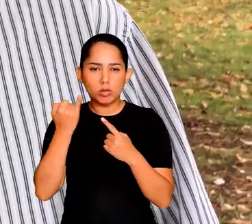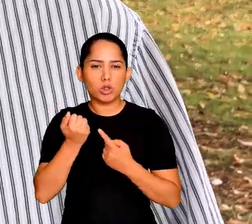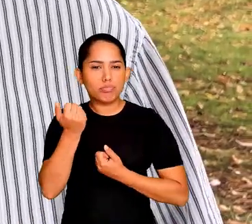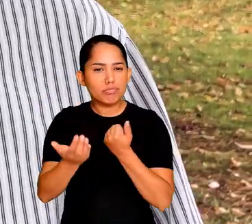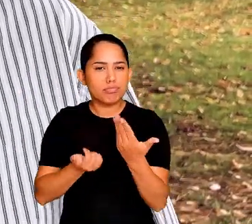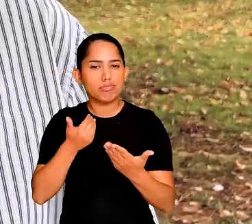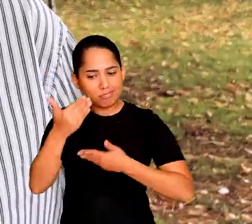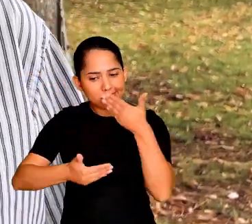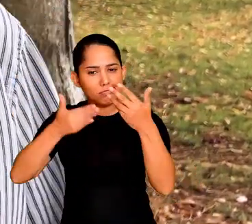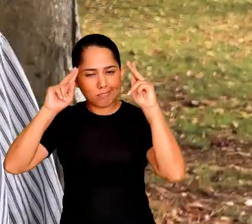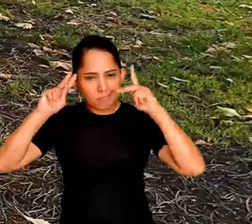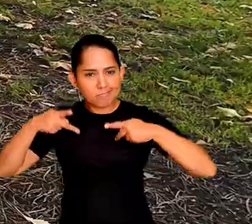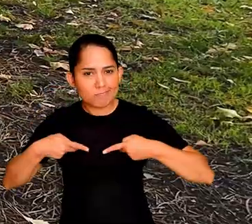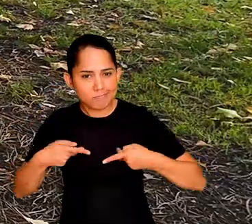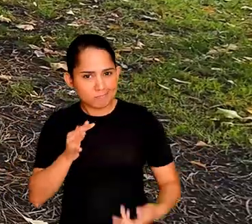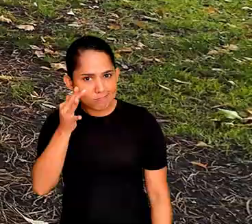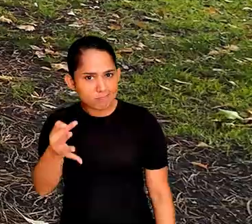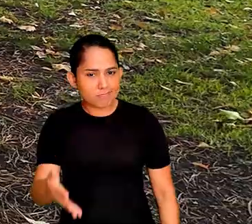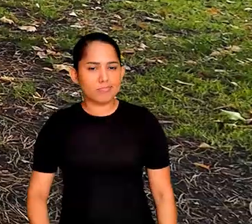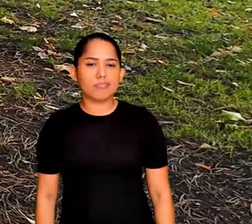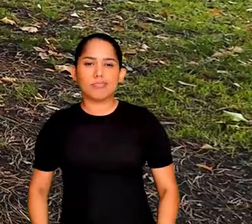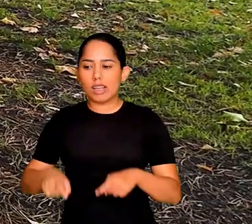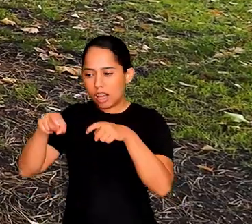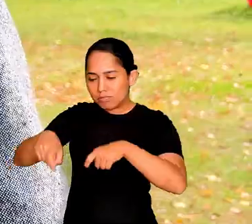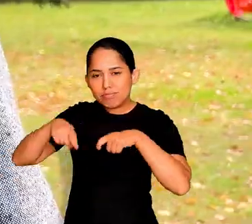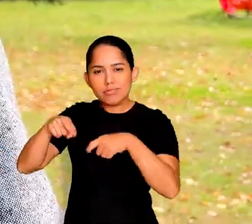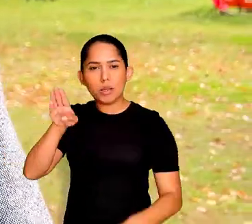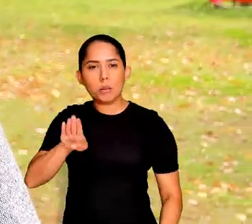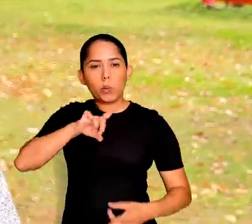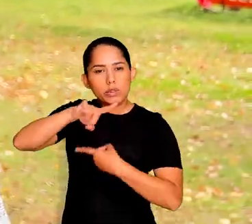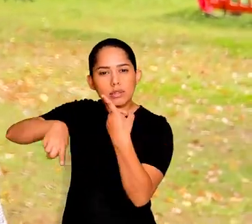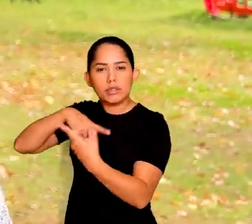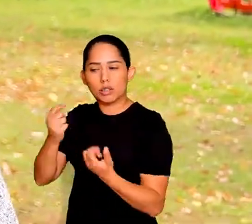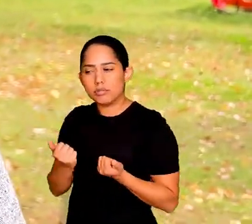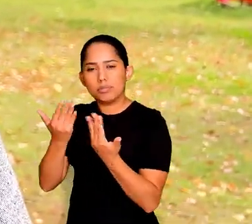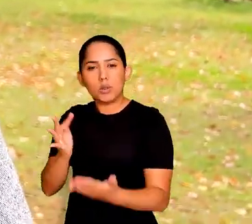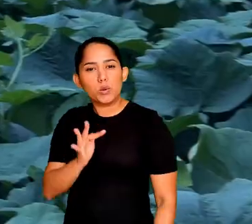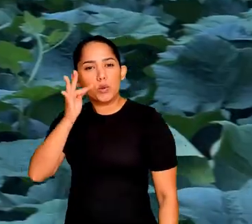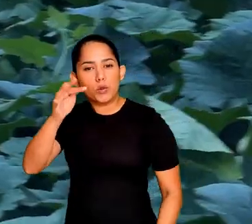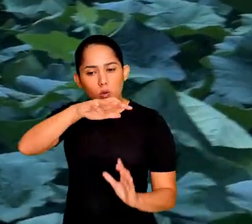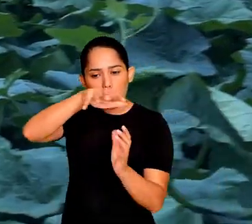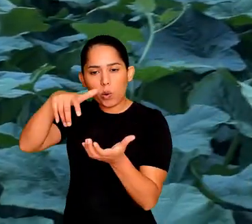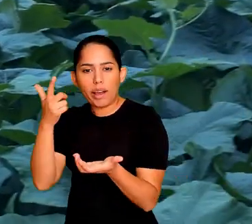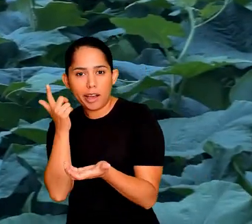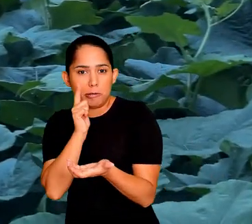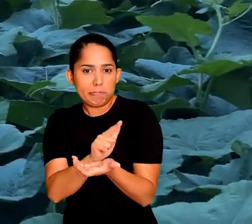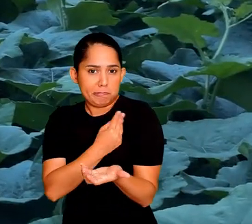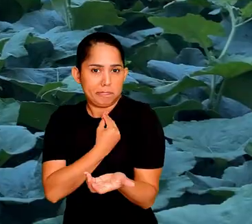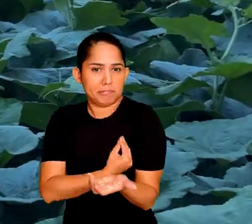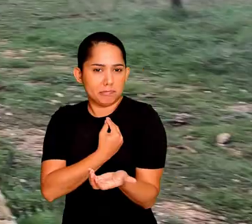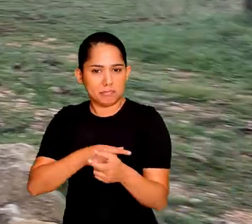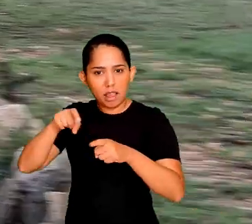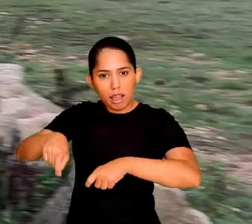Contribuciones fundamentales para el futuro del desarrollo de la humanidad. Biodynamic farming can really give a contribution for